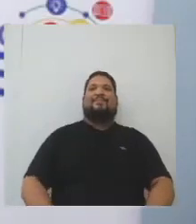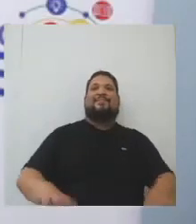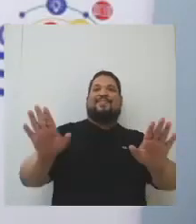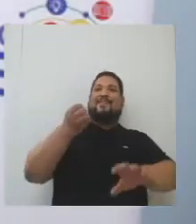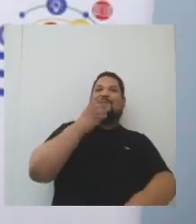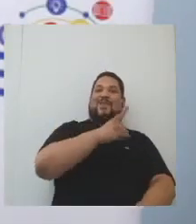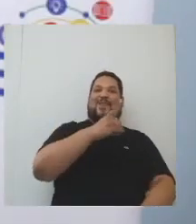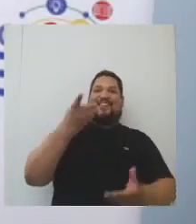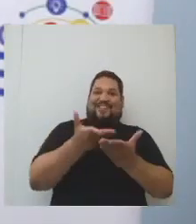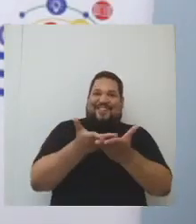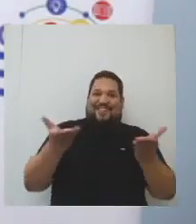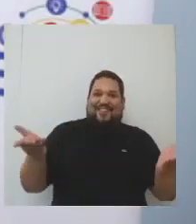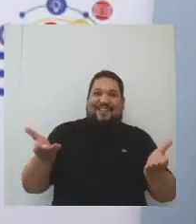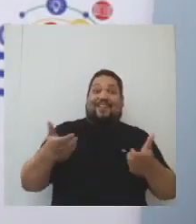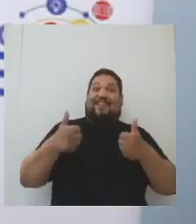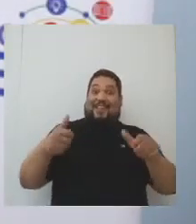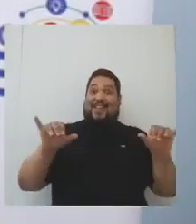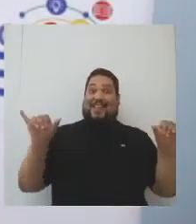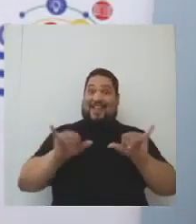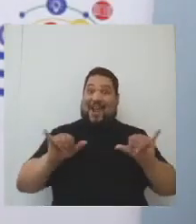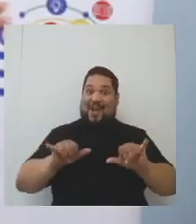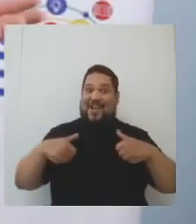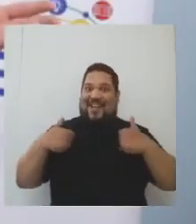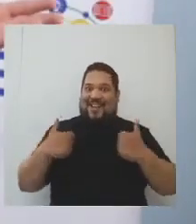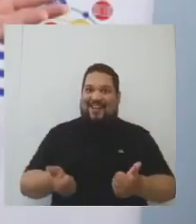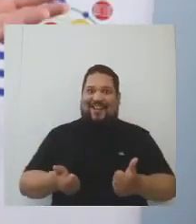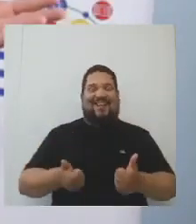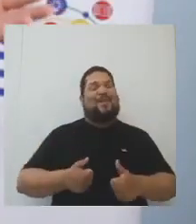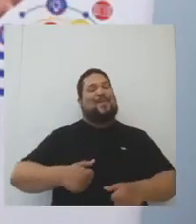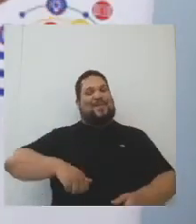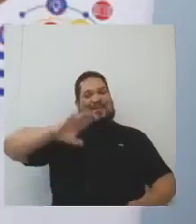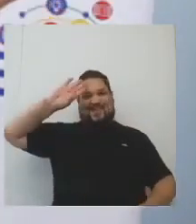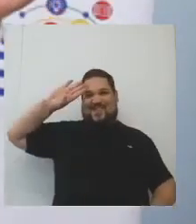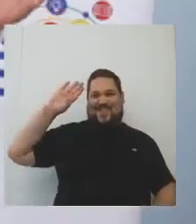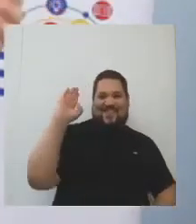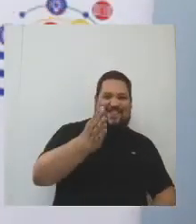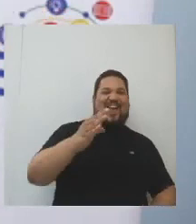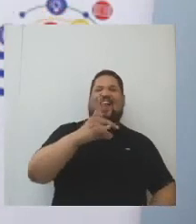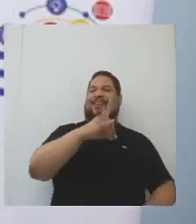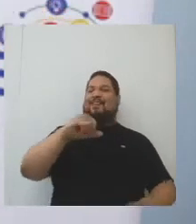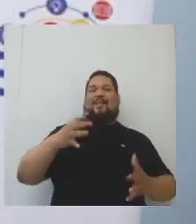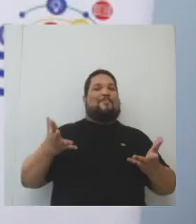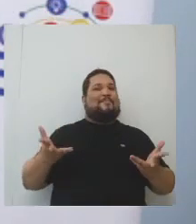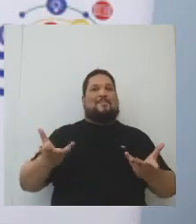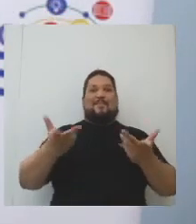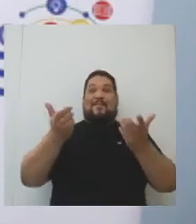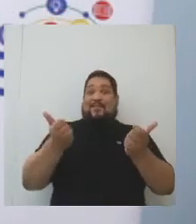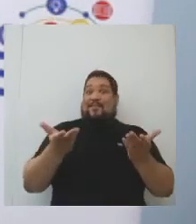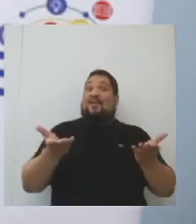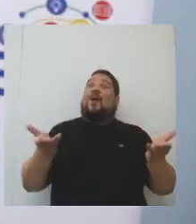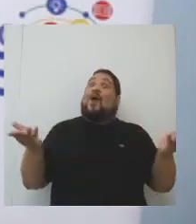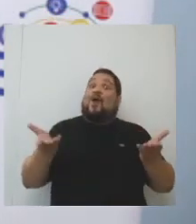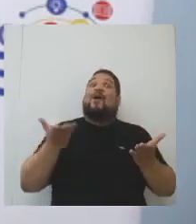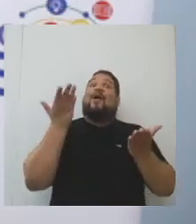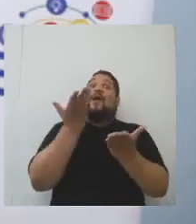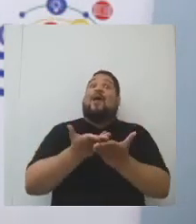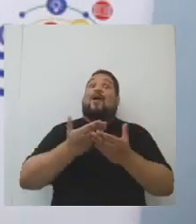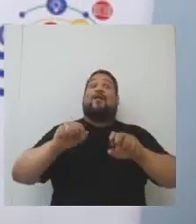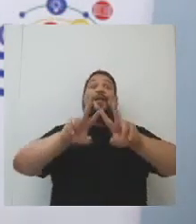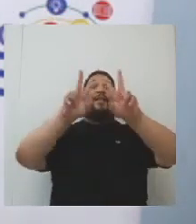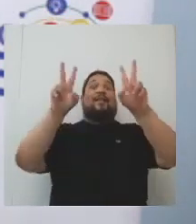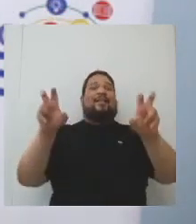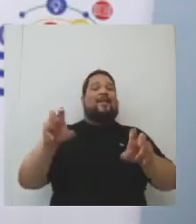Bom dia, pessoal, tudo tranquilo? Salve, um dia maravilhoso aqui, onde nós vamos ter uma aulinha, de